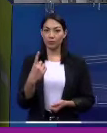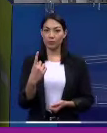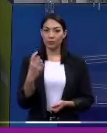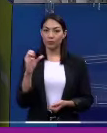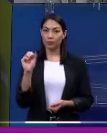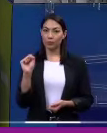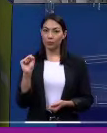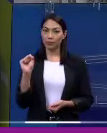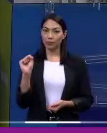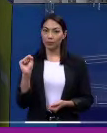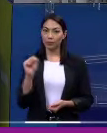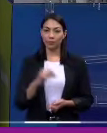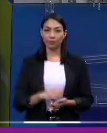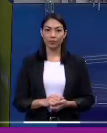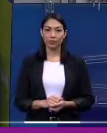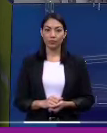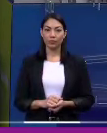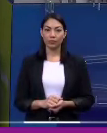18.